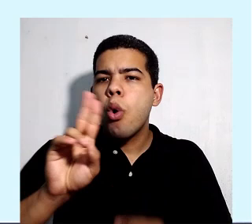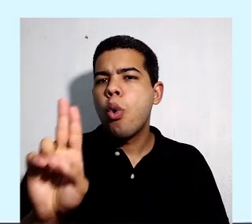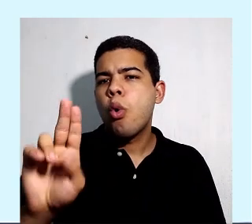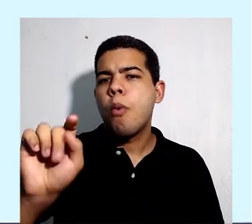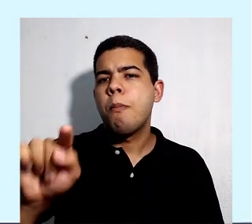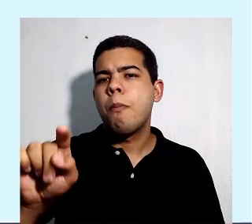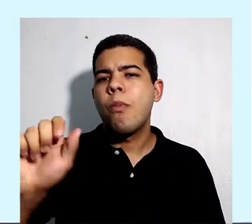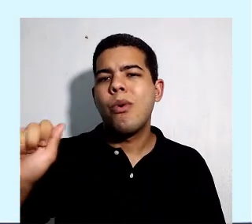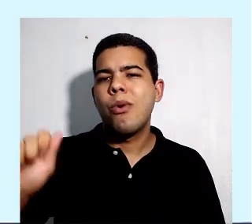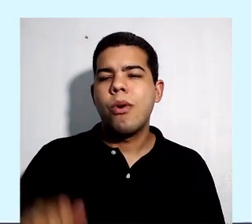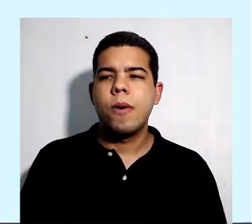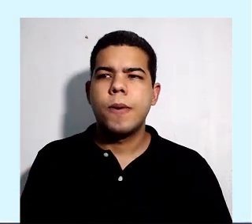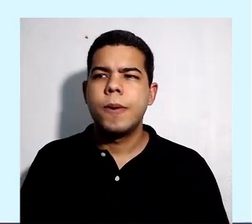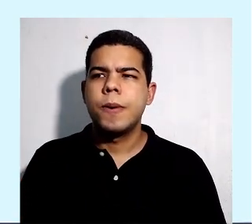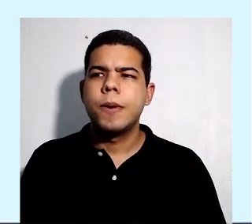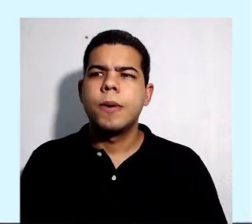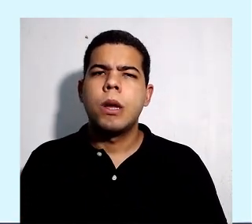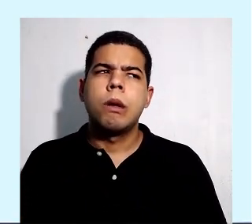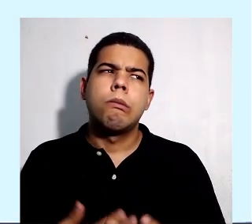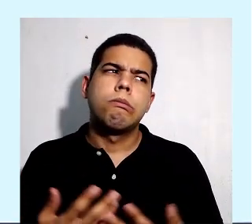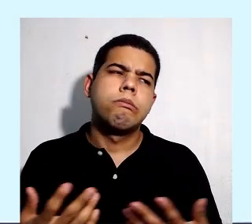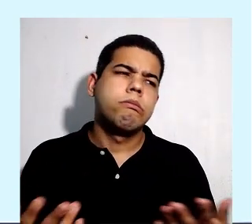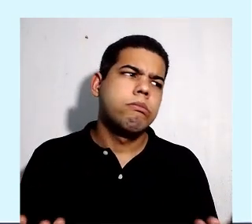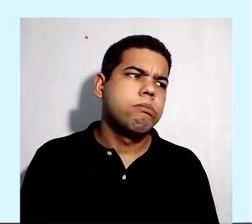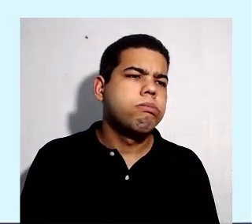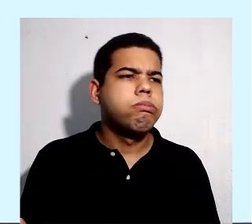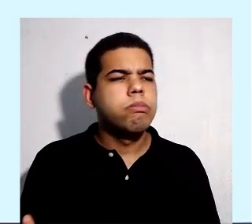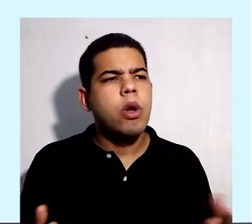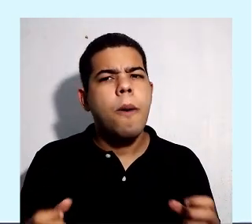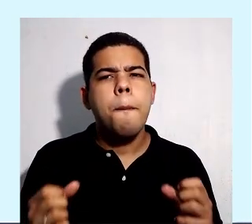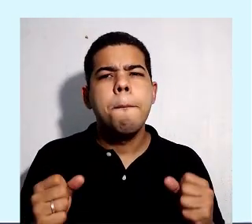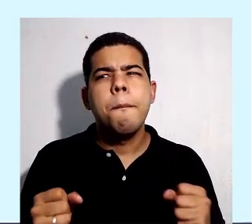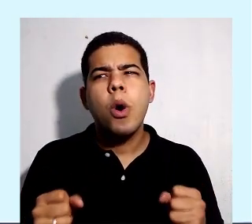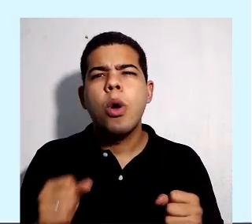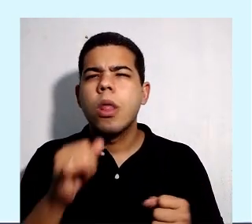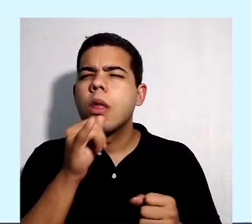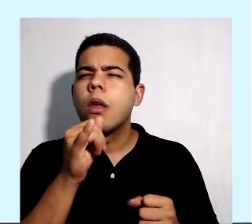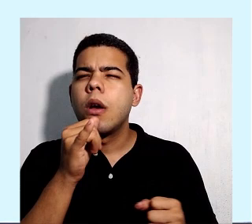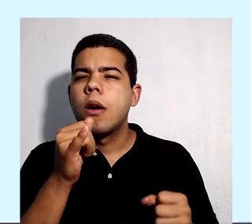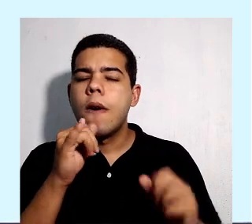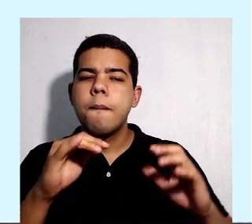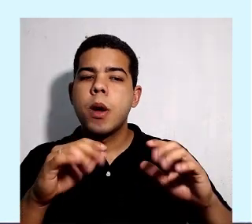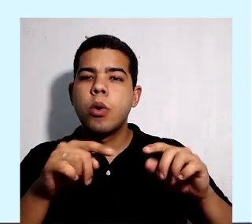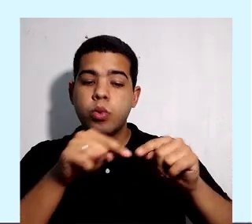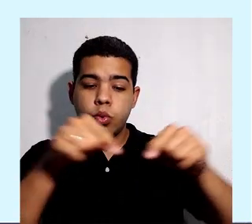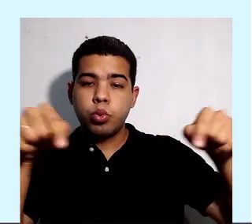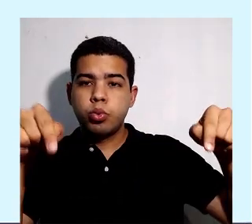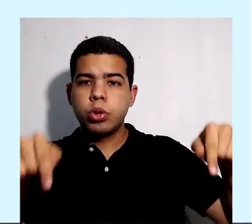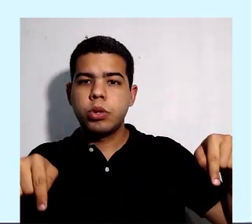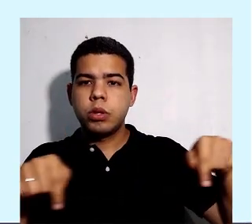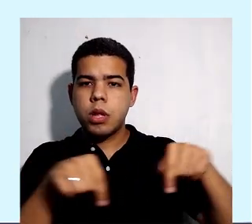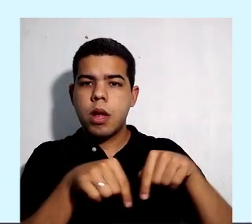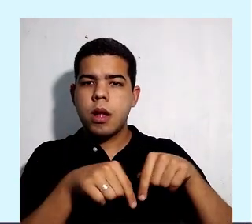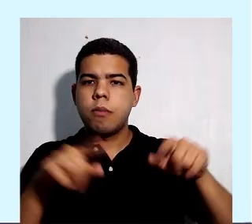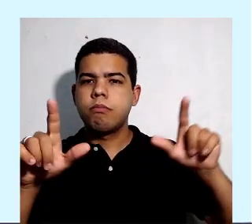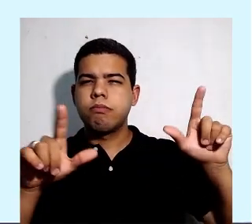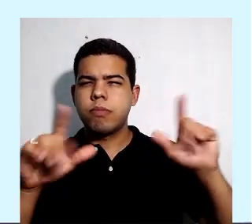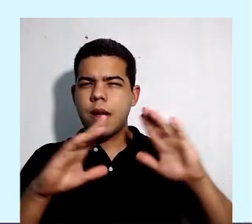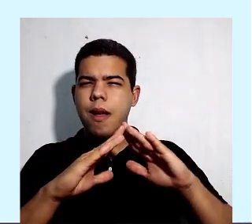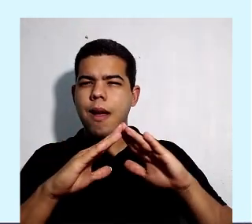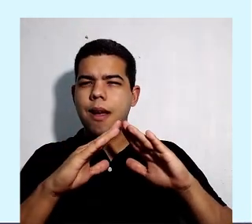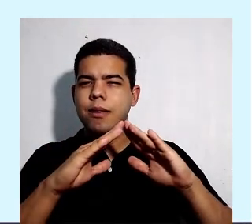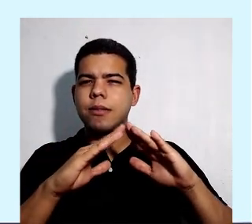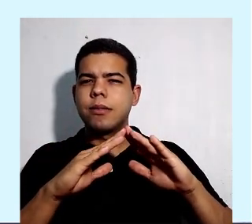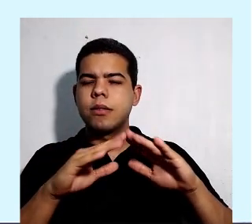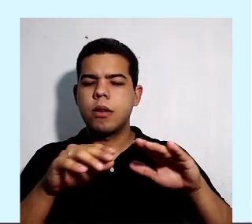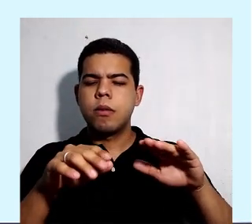de área. Então eu posso fazer o seguinte. Eu não sei a área do piso da minha sala. Vamos supor. O